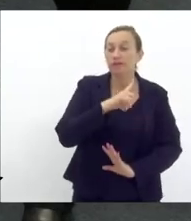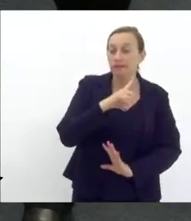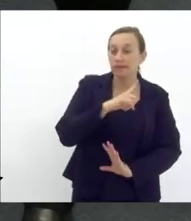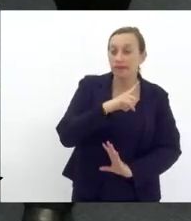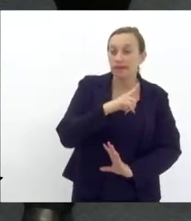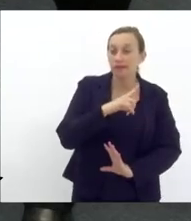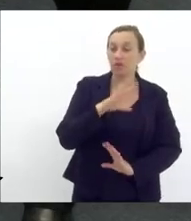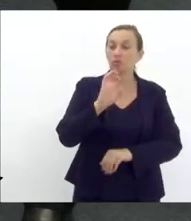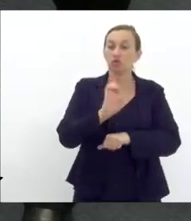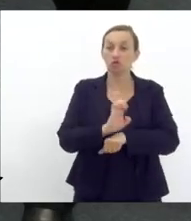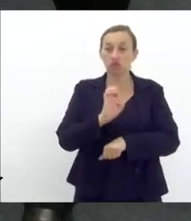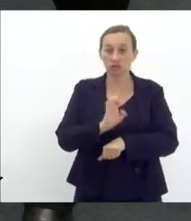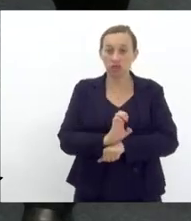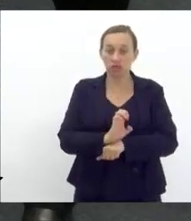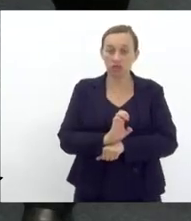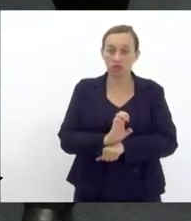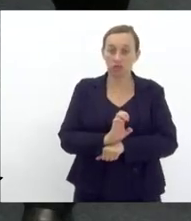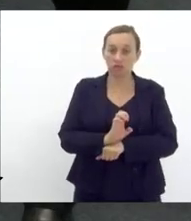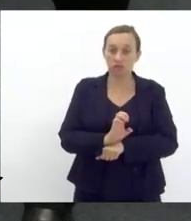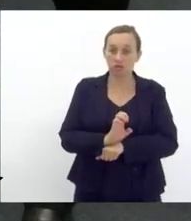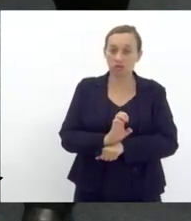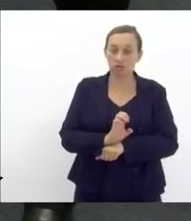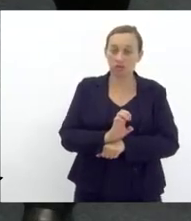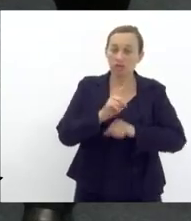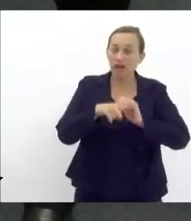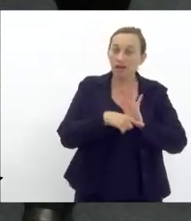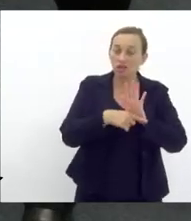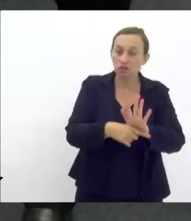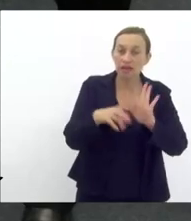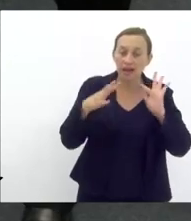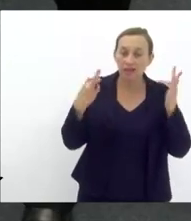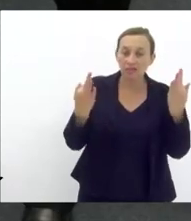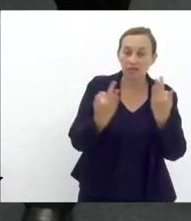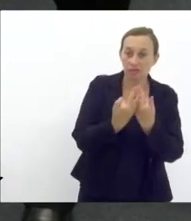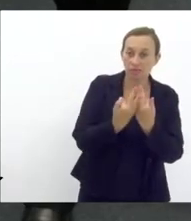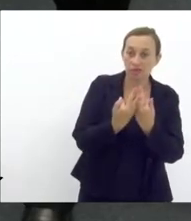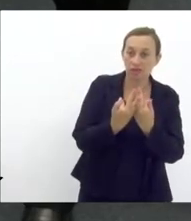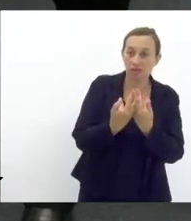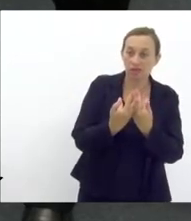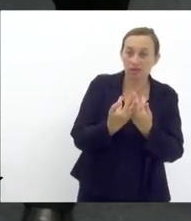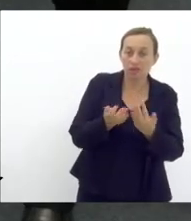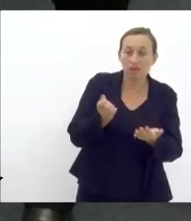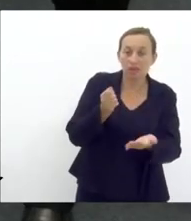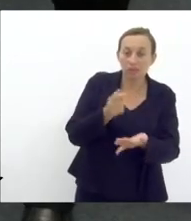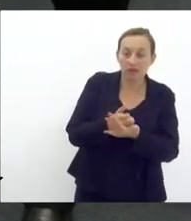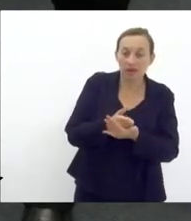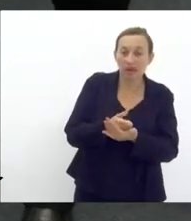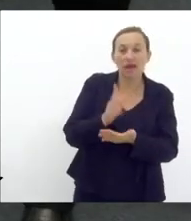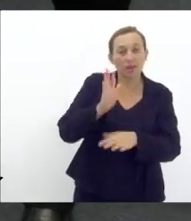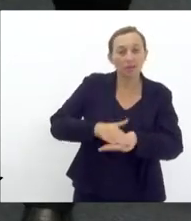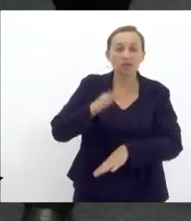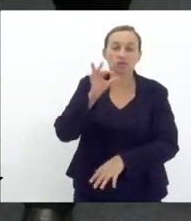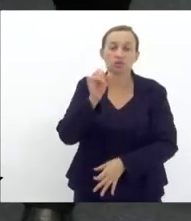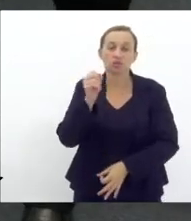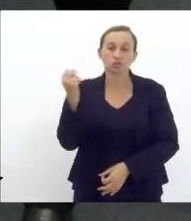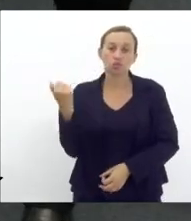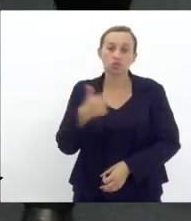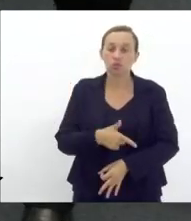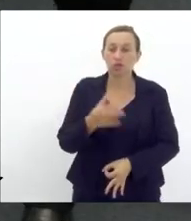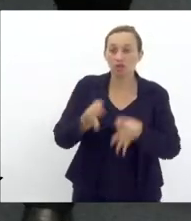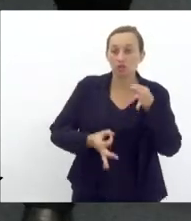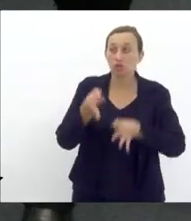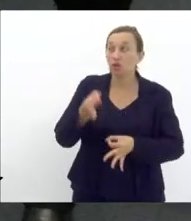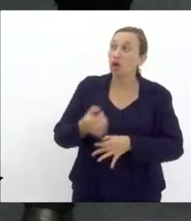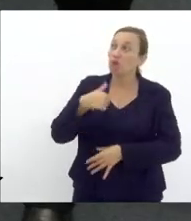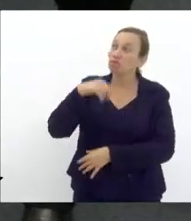o estado indenizar os dependentes é mais do que justo mas eu fico